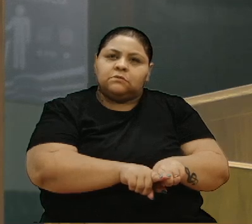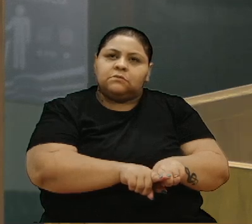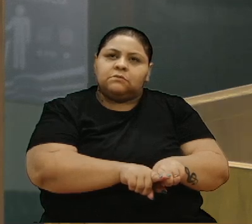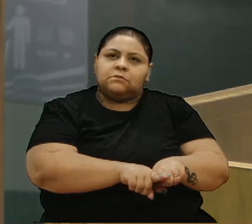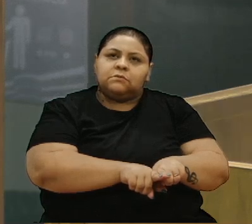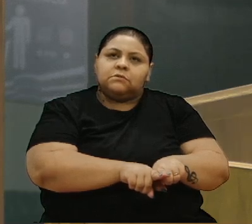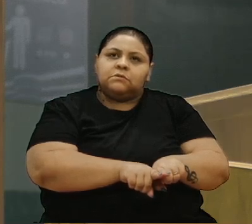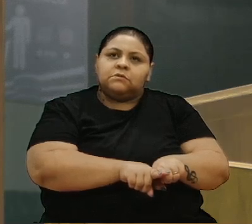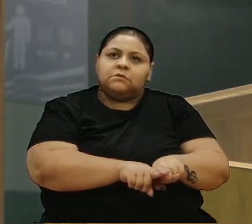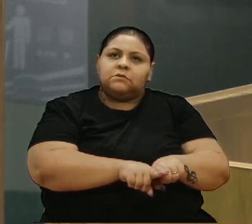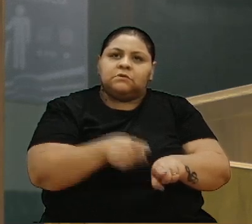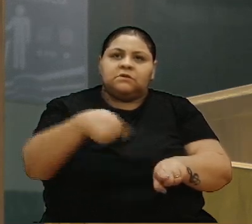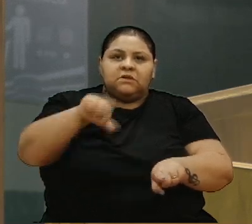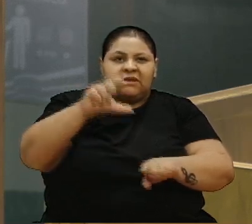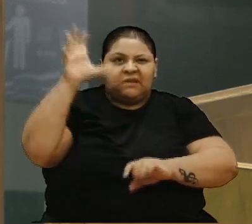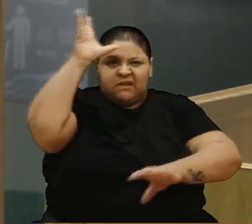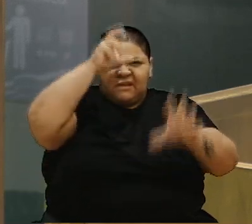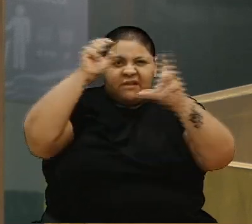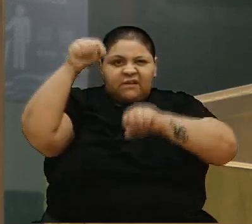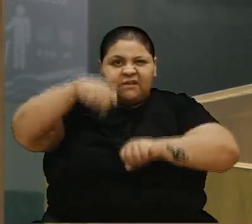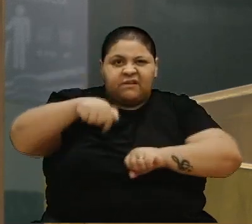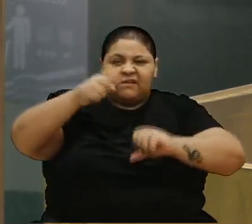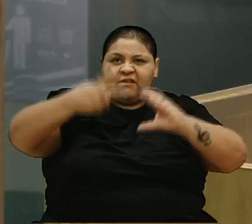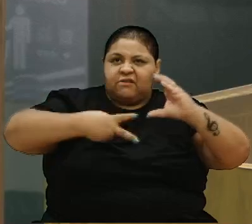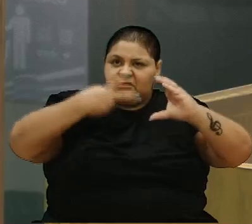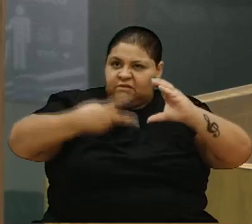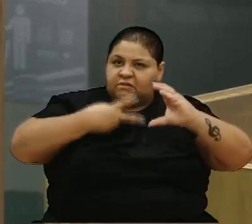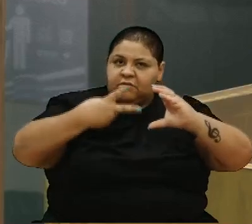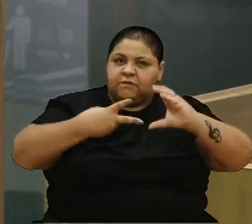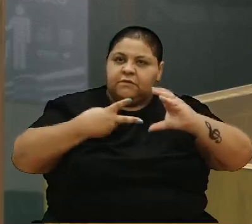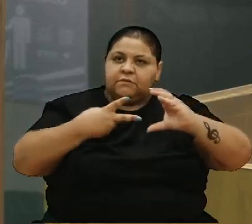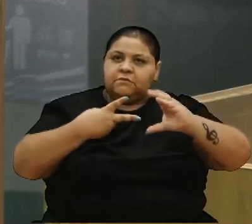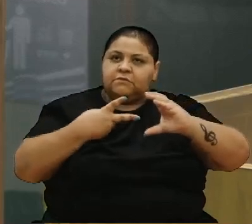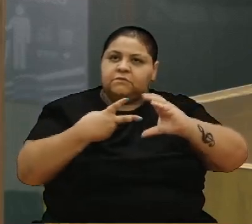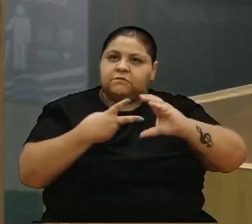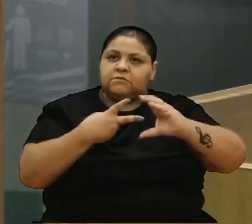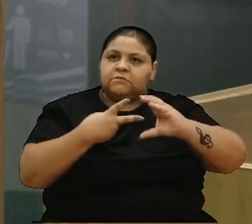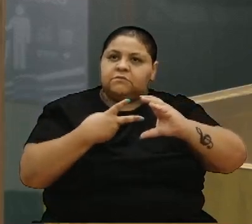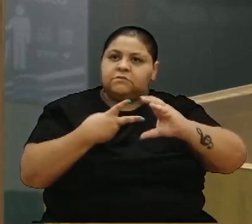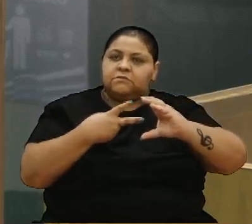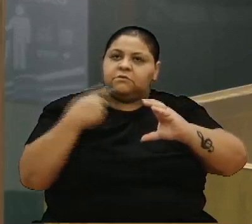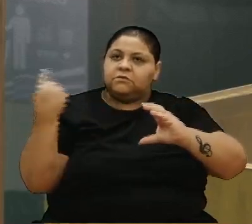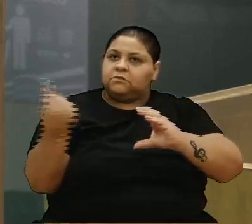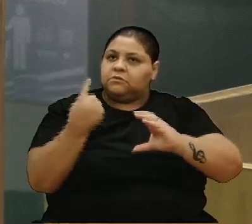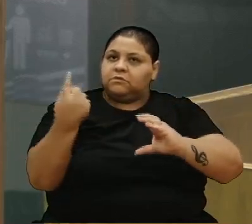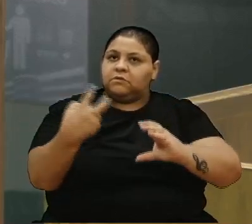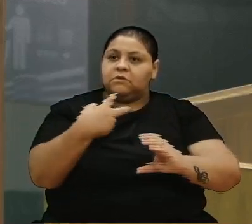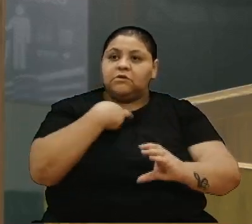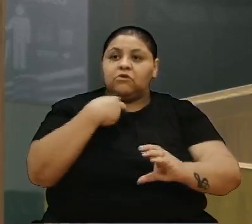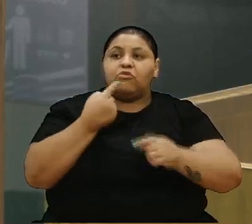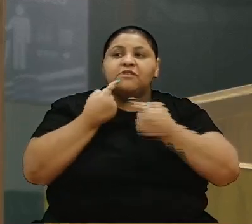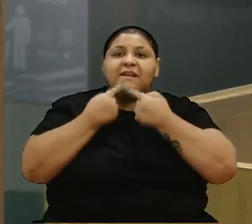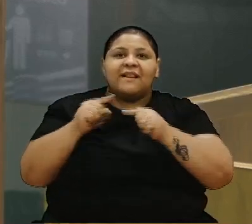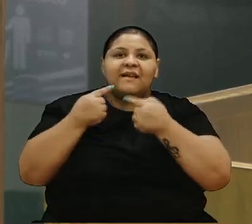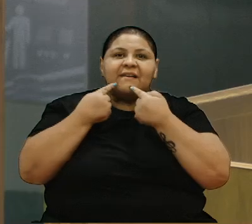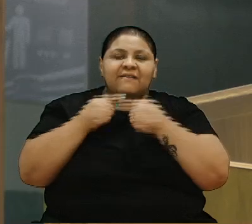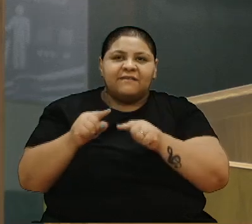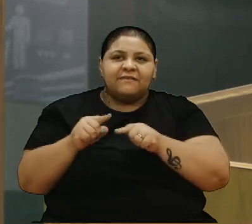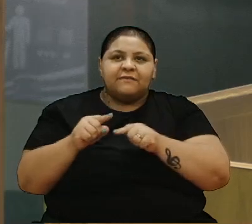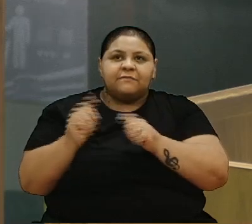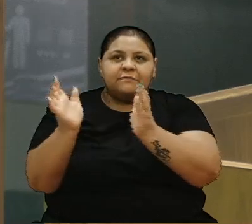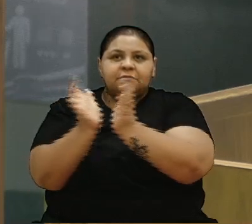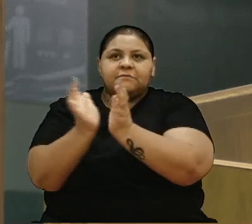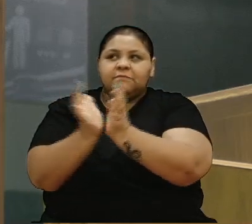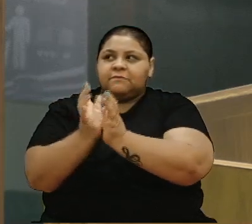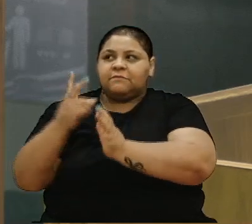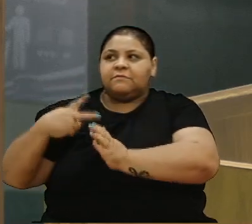E se há uma coisa que eu aprendi aqui na Câmara Municipal de Vereadores, é que a única coisa que a gente não pode reclamar aqui, meus colegas